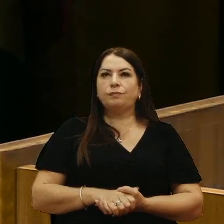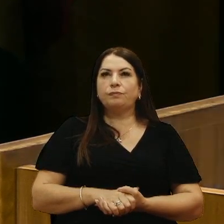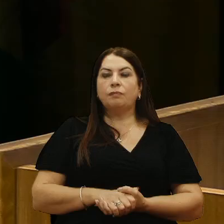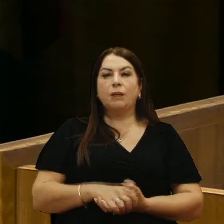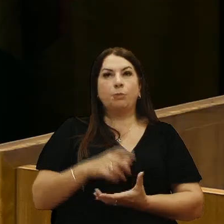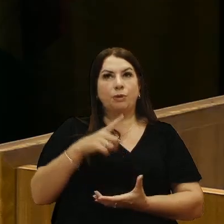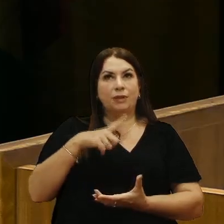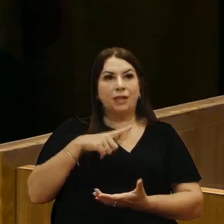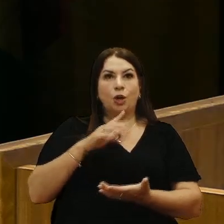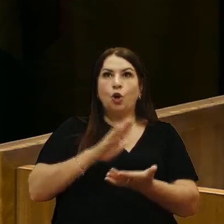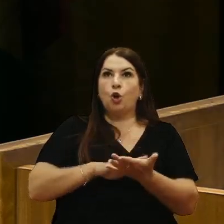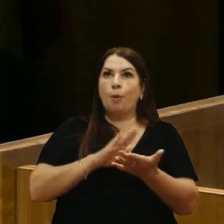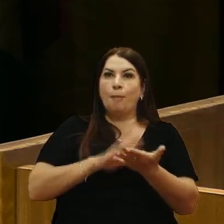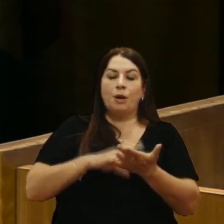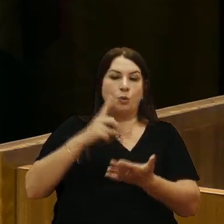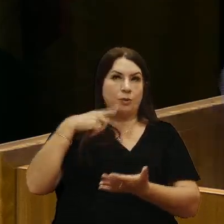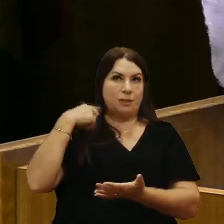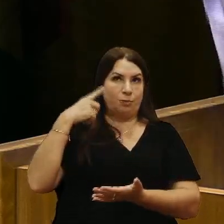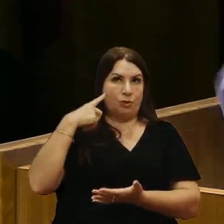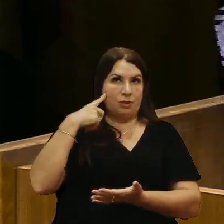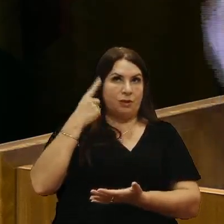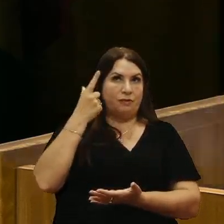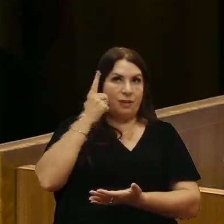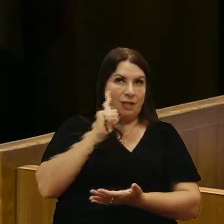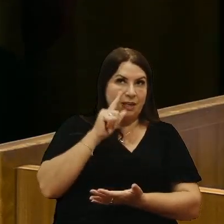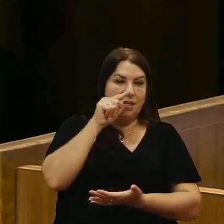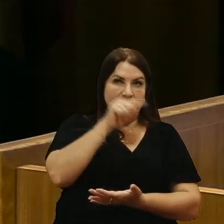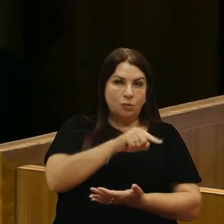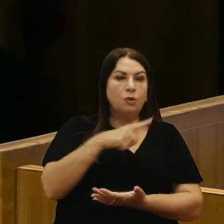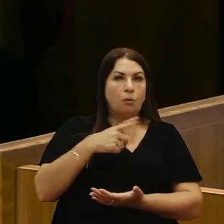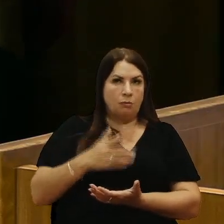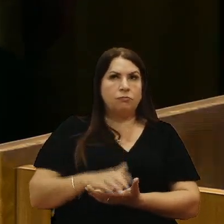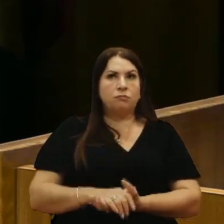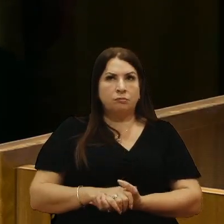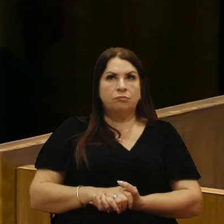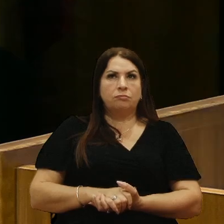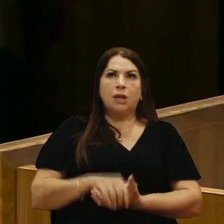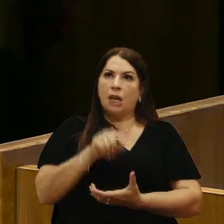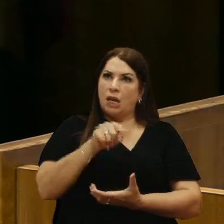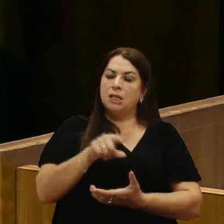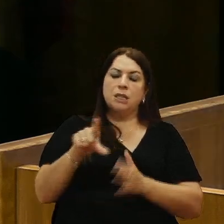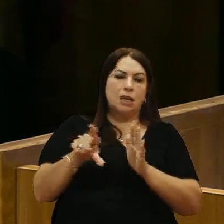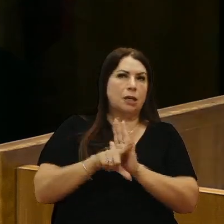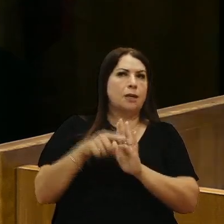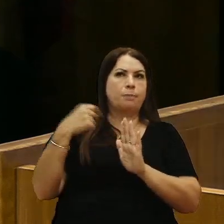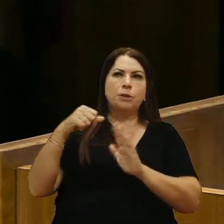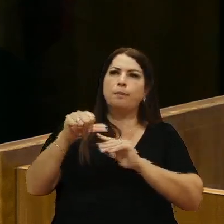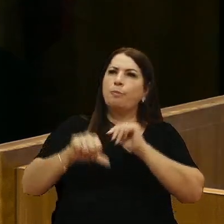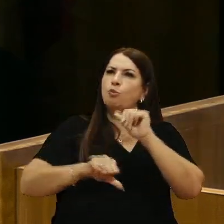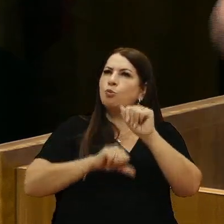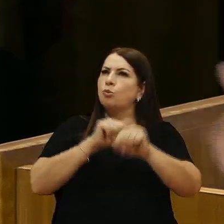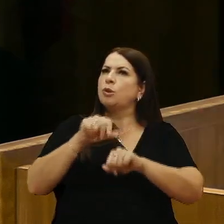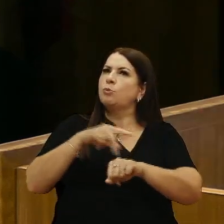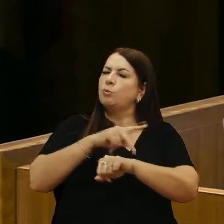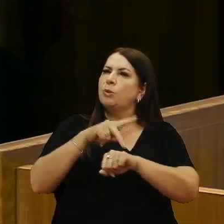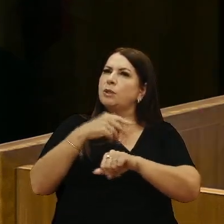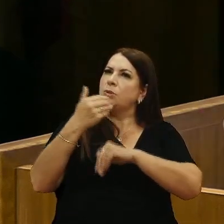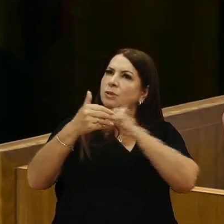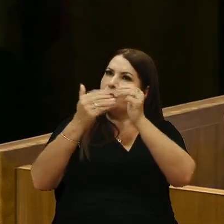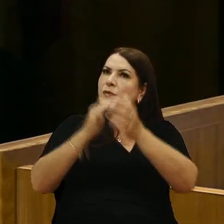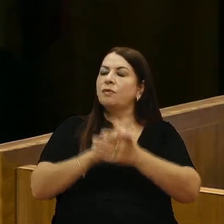Vamos ter que cobrar os deputados que vão se eleger e os que estão lá. Essa lei precisa mudar para o país poder se